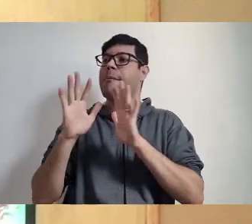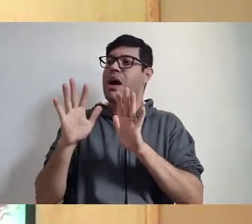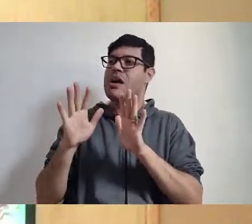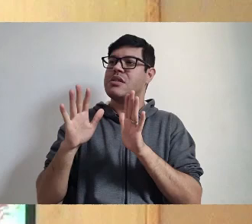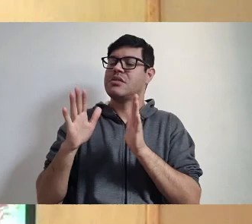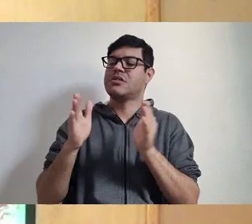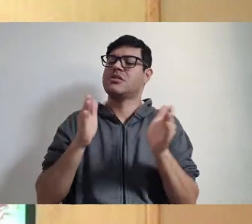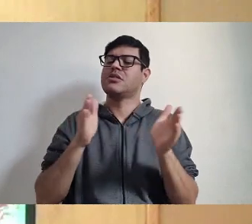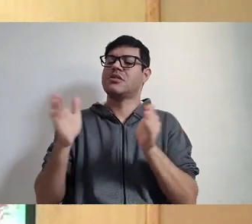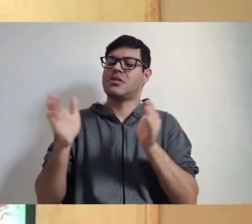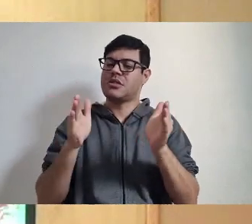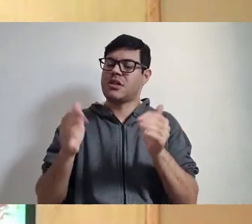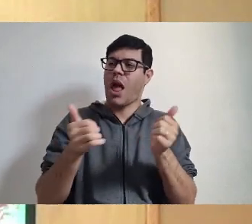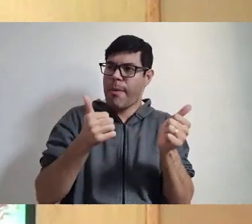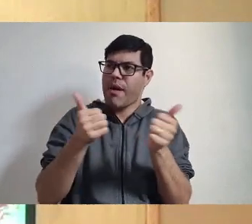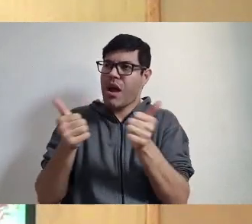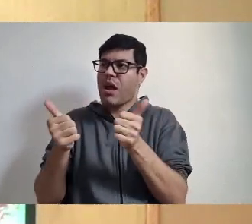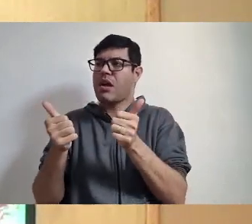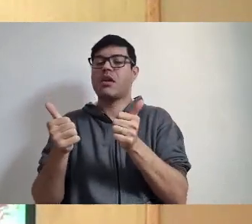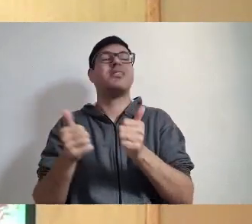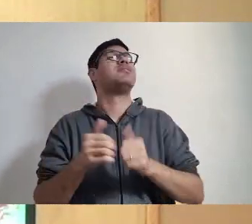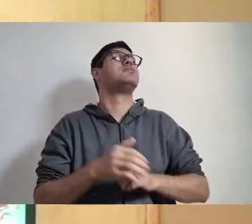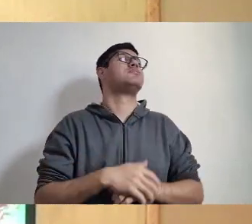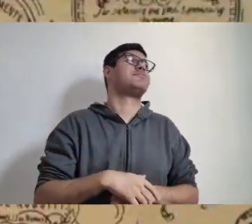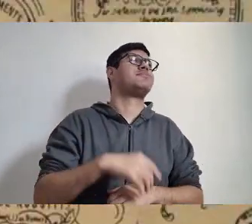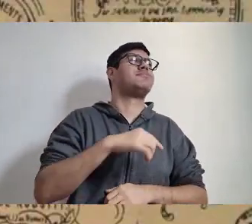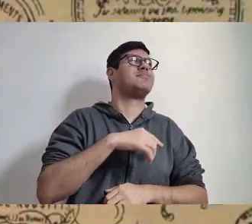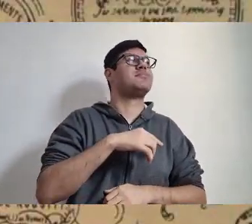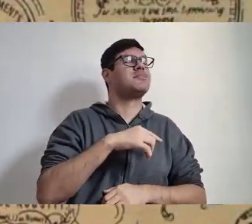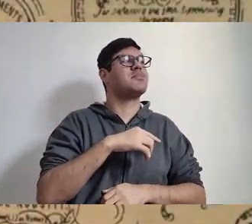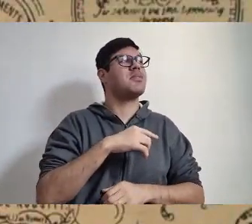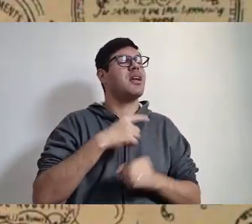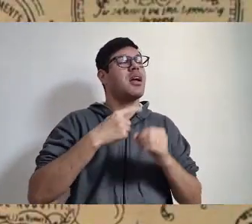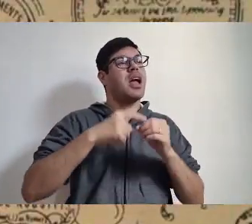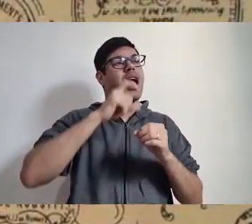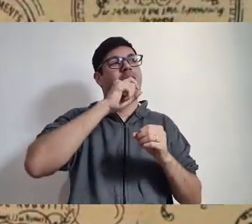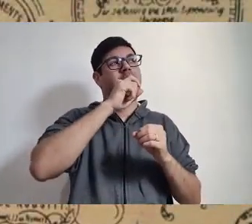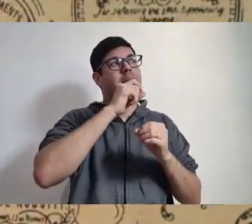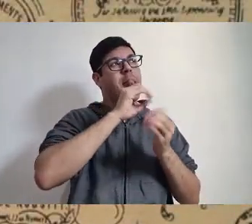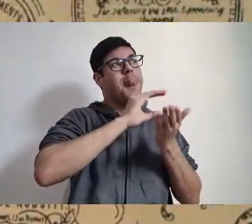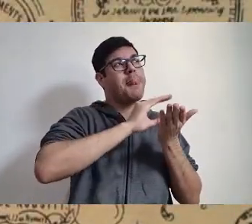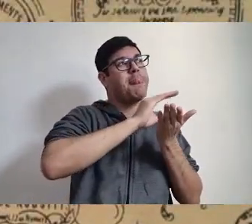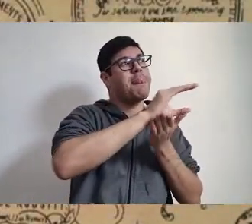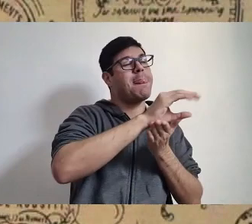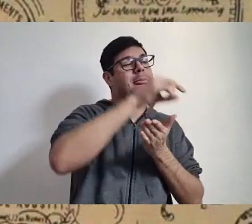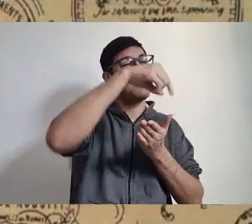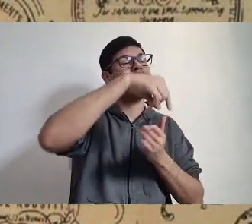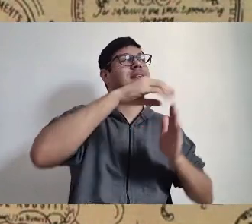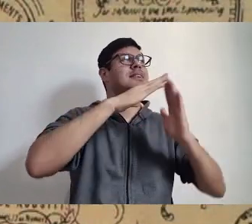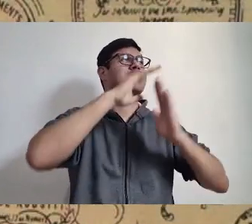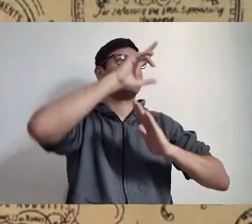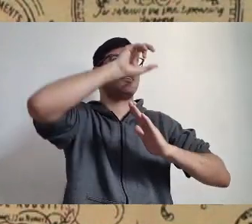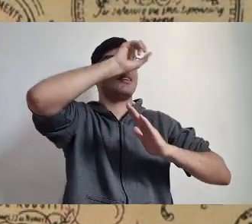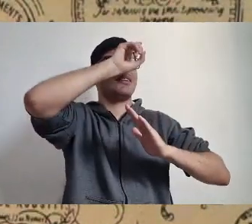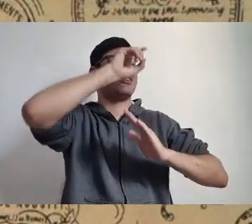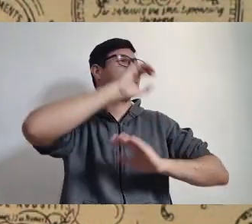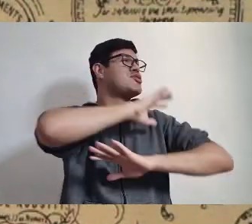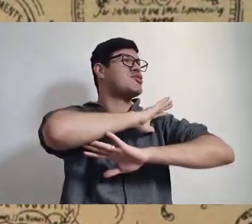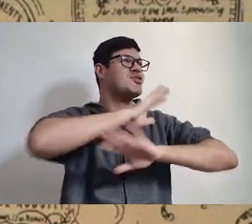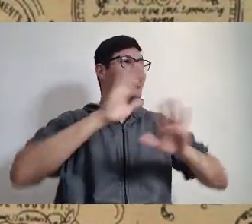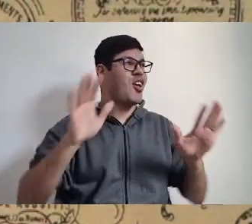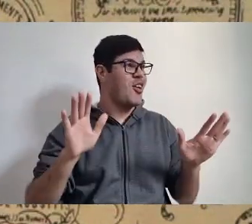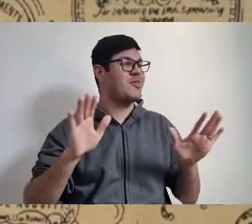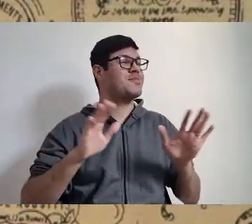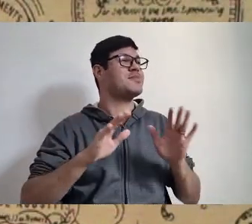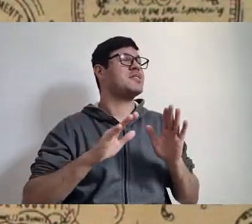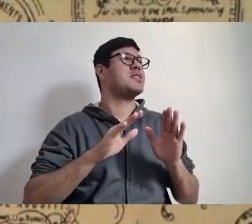porque eu fui checar lá e pelo menos... Só que o município só pode financiar o pronto-socorro. Só, Média e alta